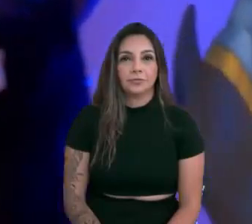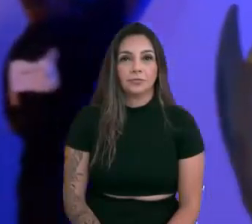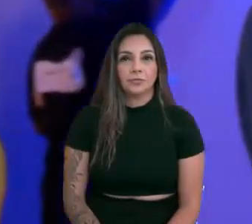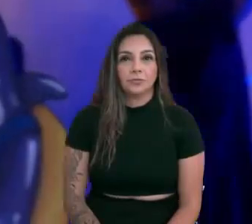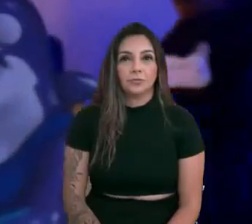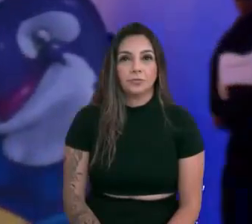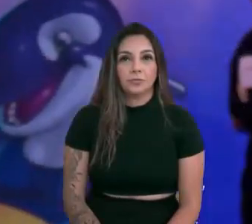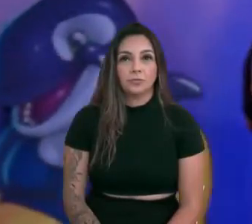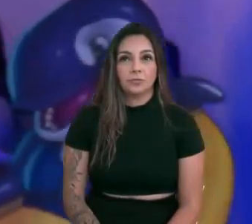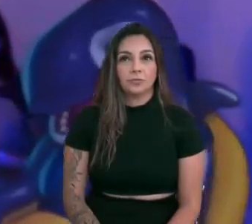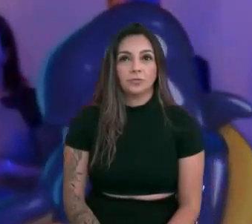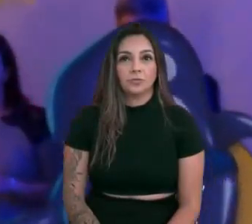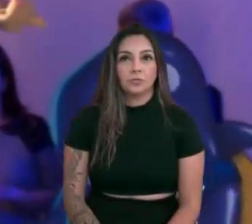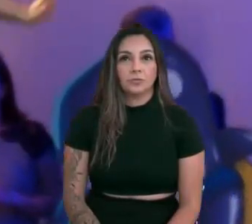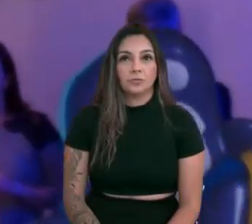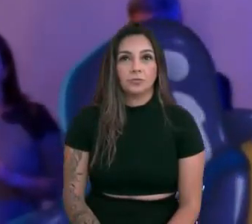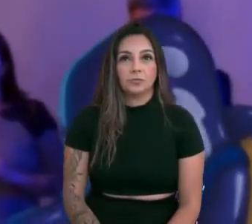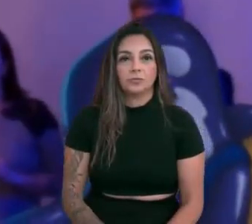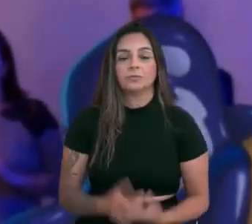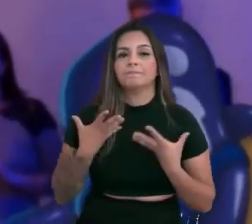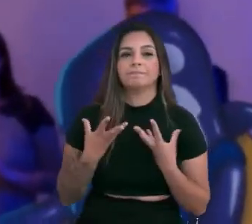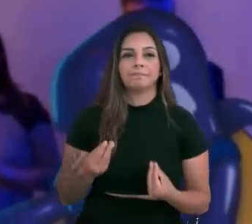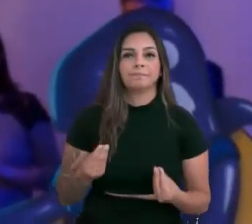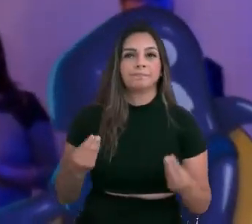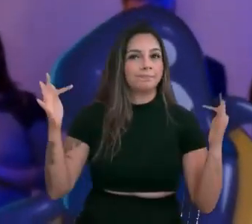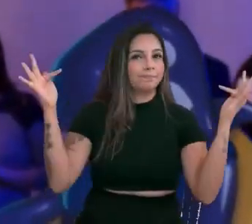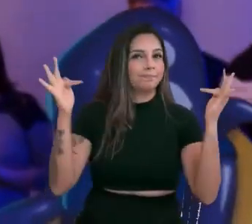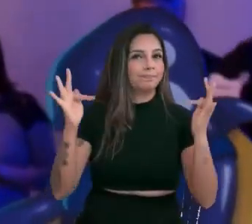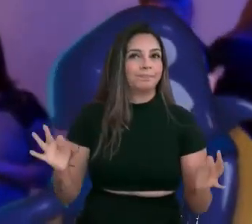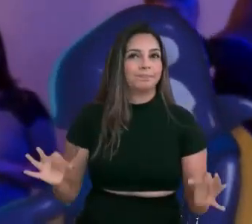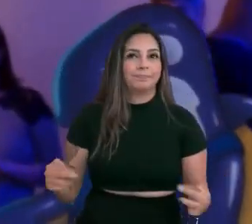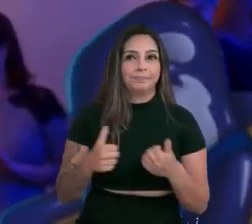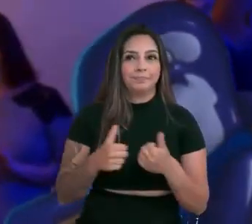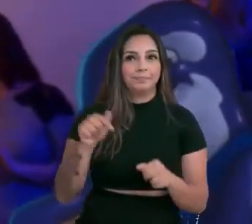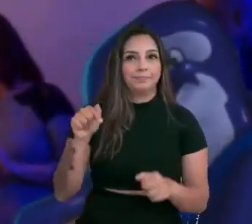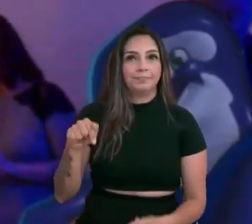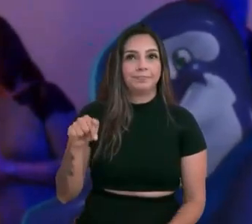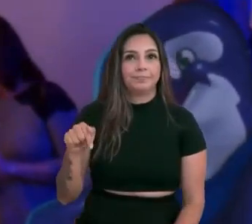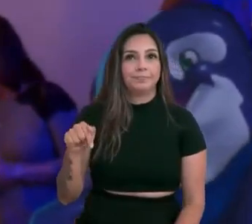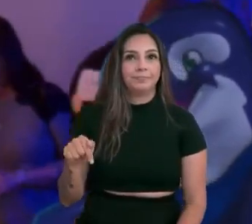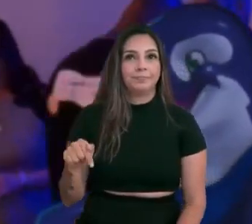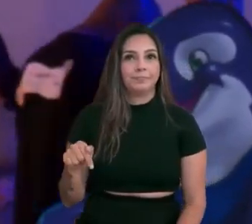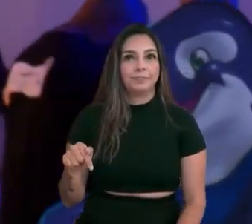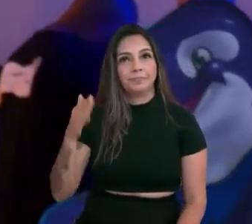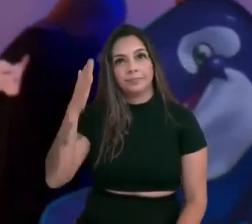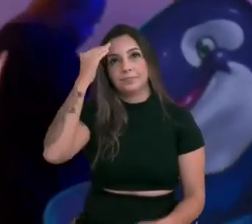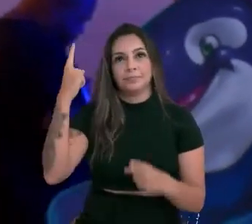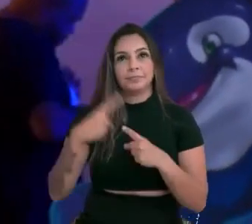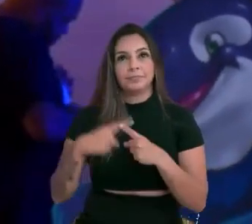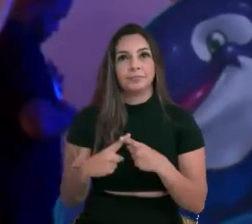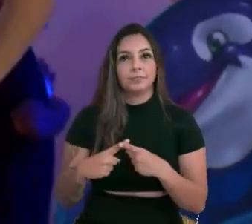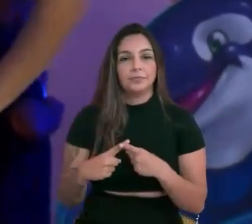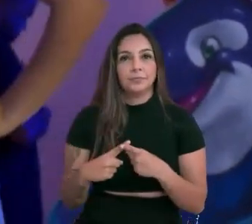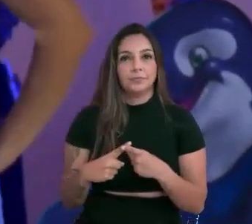Olha só! Eu tô muito feliz em estar aqui. Sabe por quê?